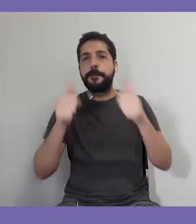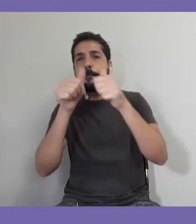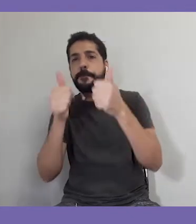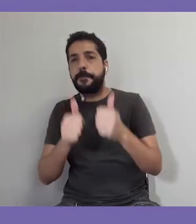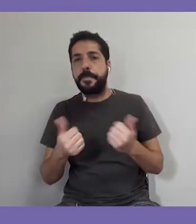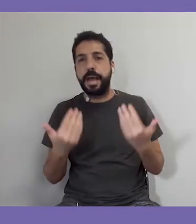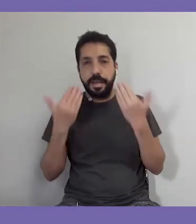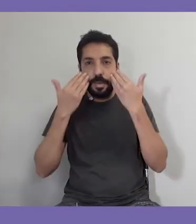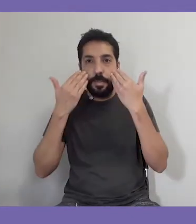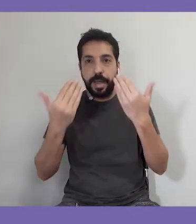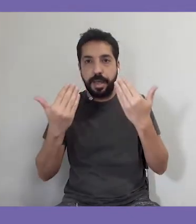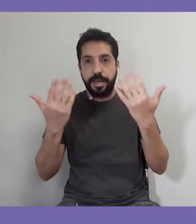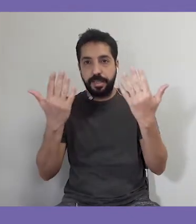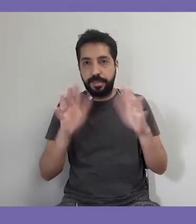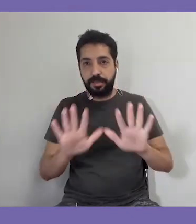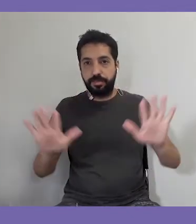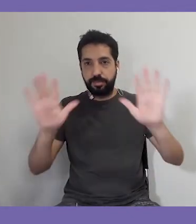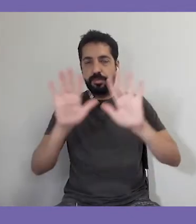imagens visuais,